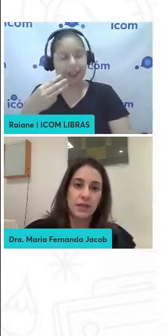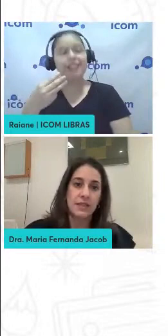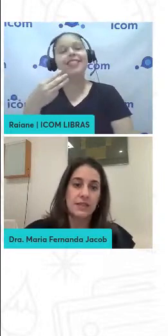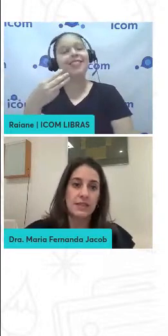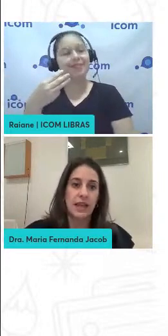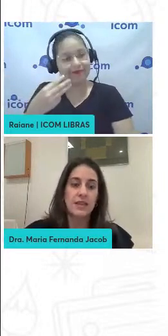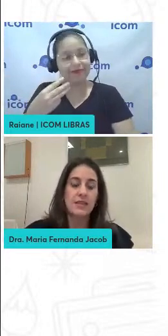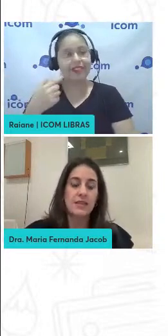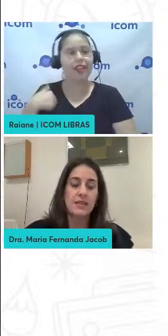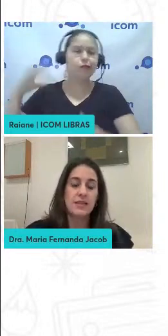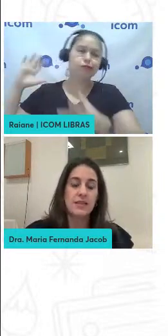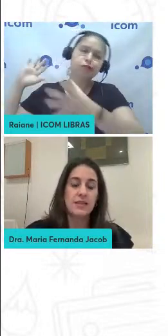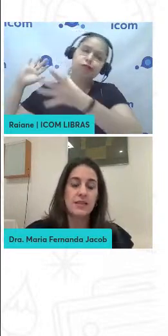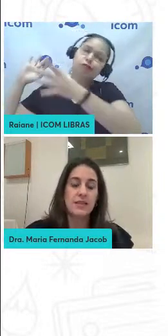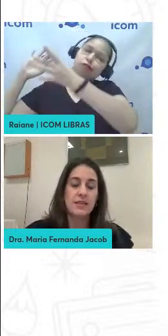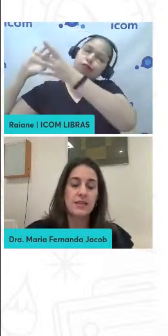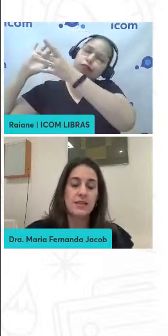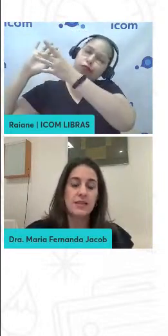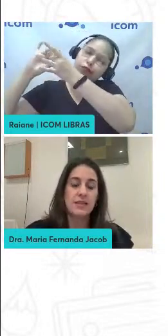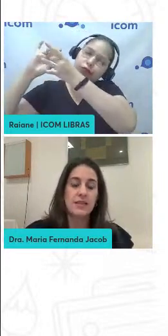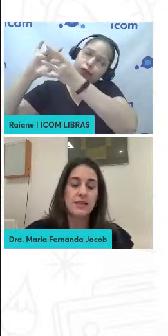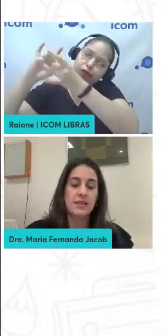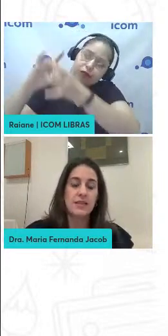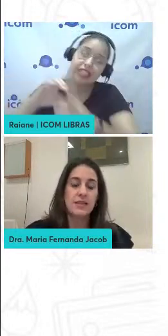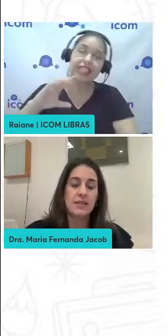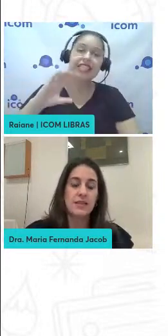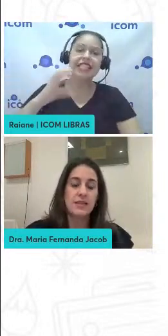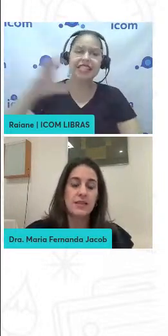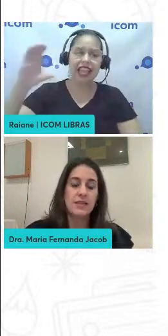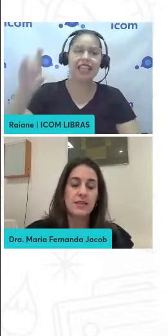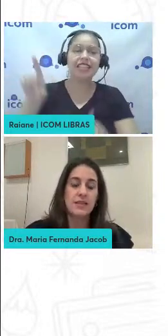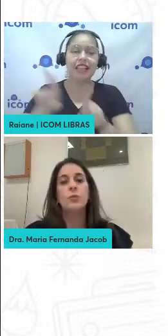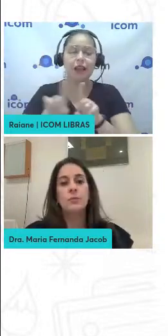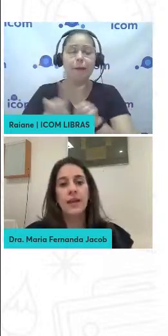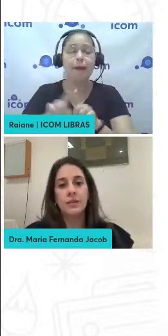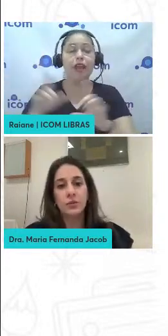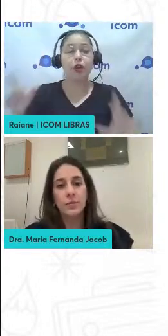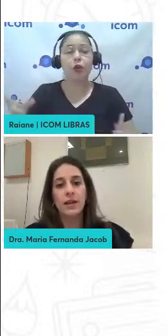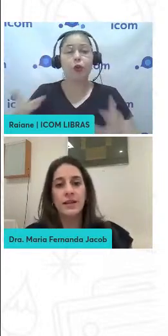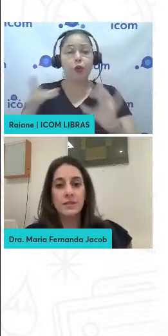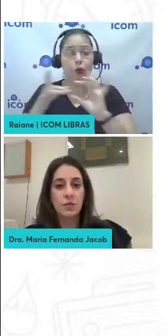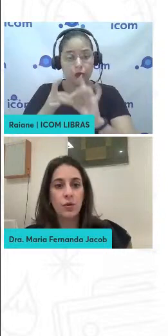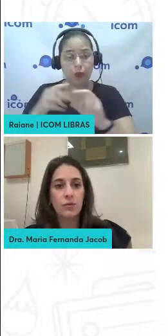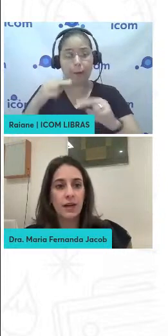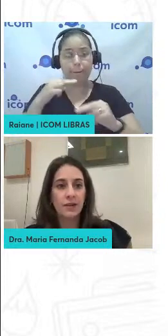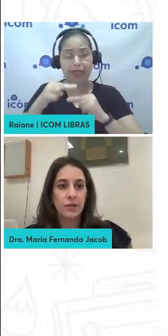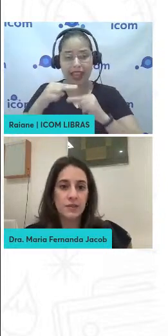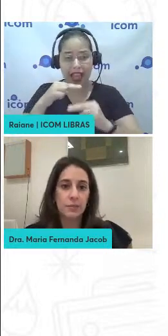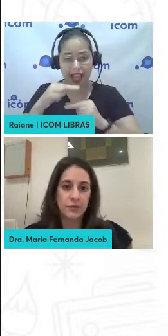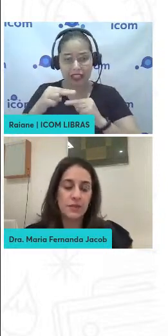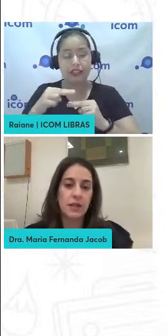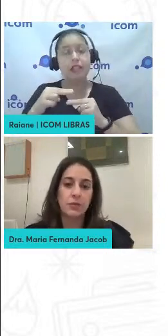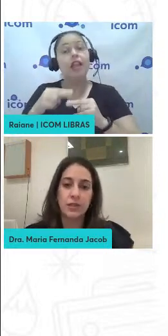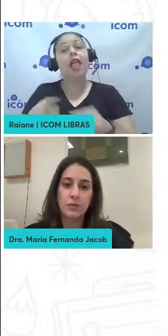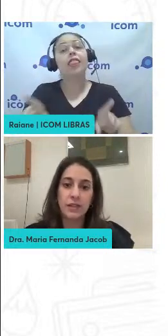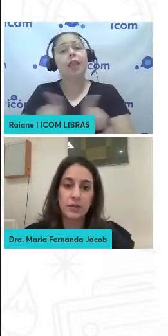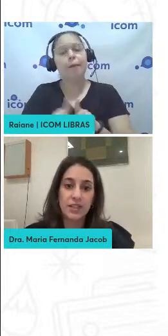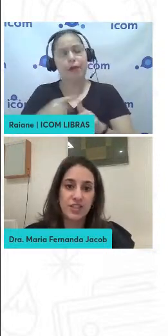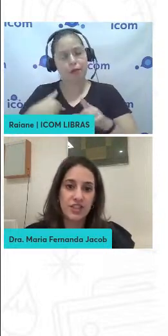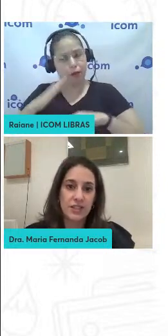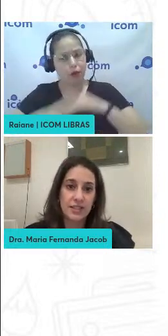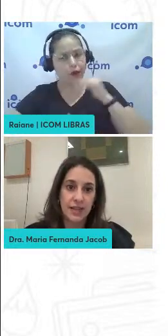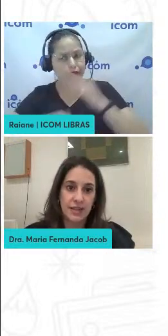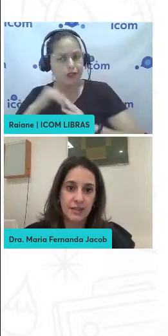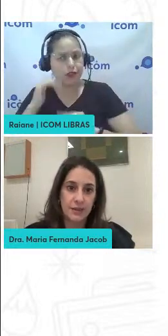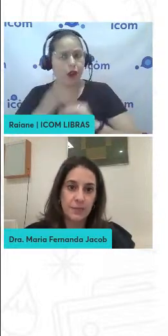contexto também da ciência e como que a gente vai fazer a associação do método Pilates com a nossa profissão, né, com aquilo